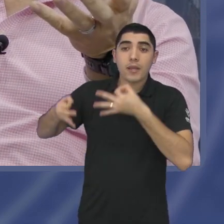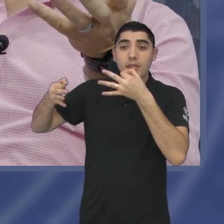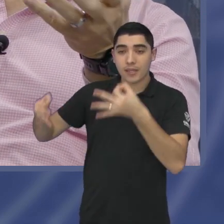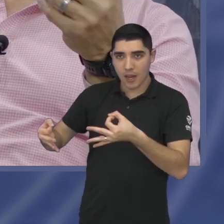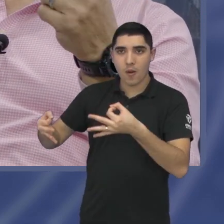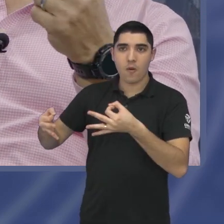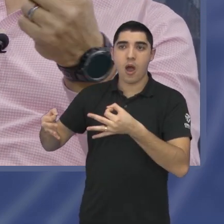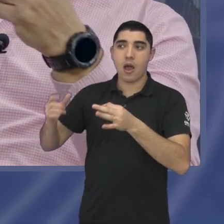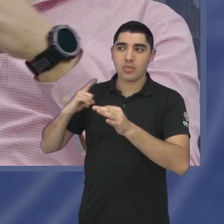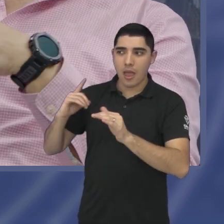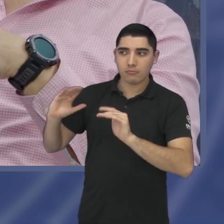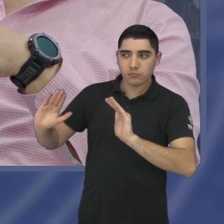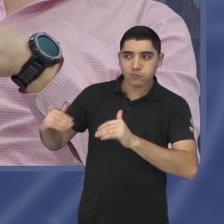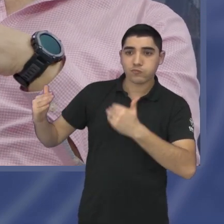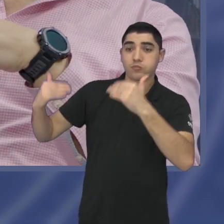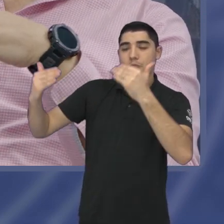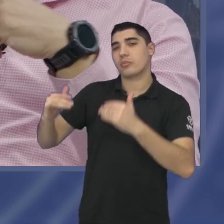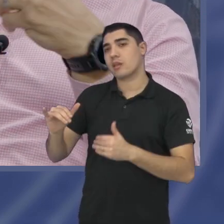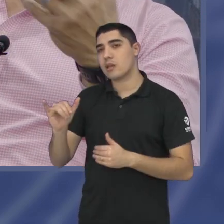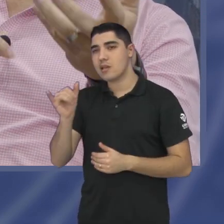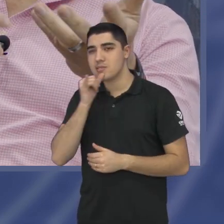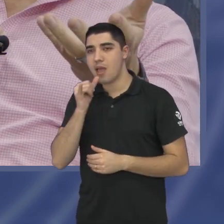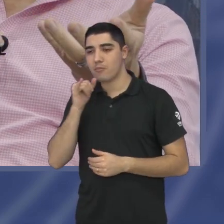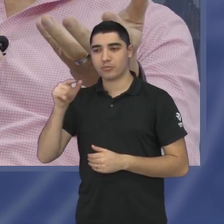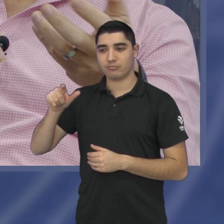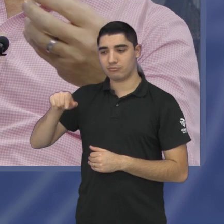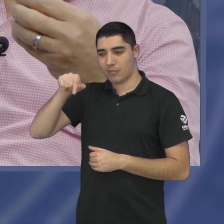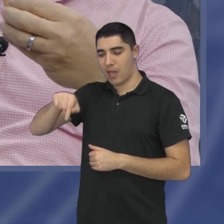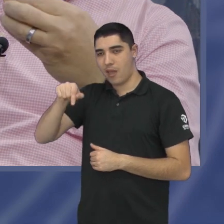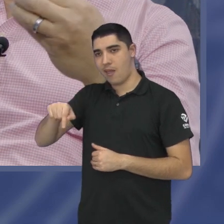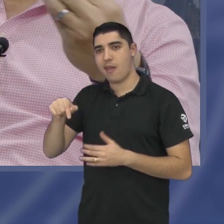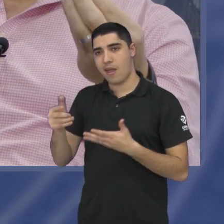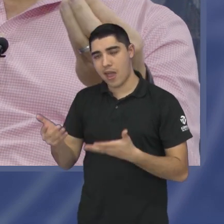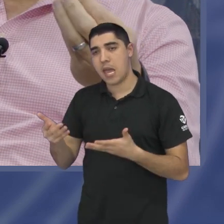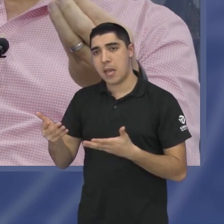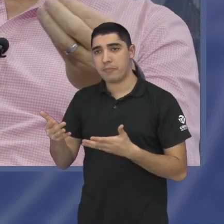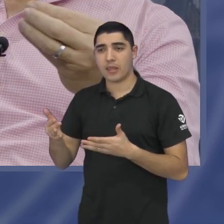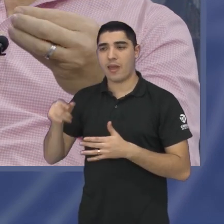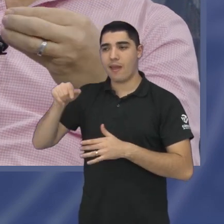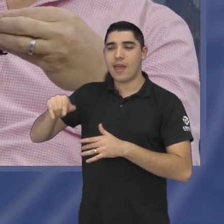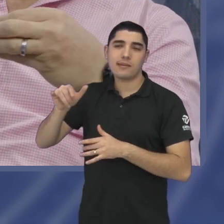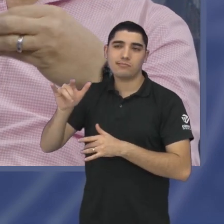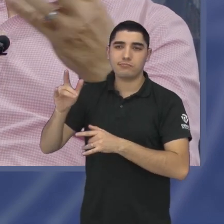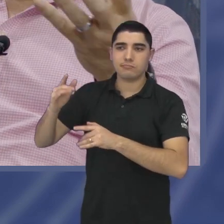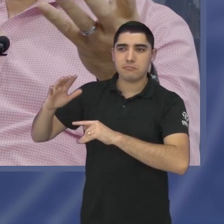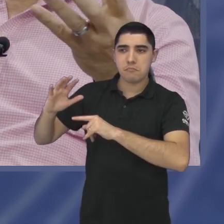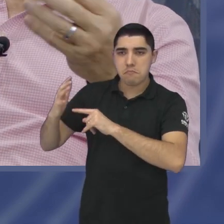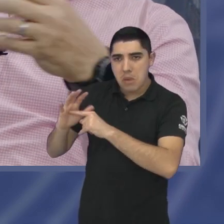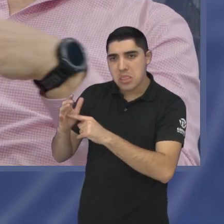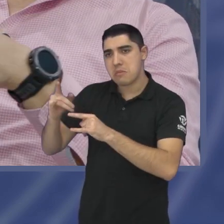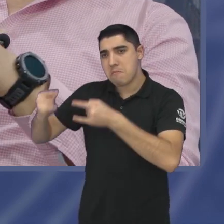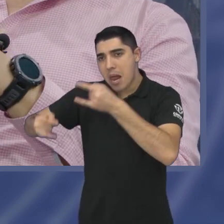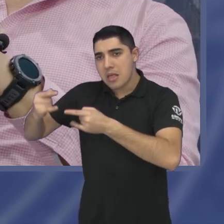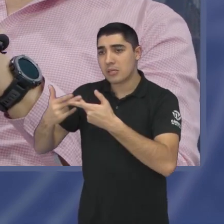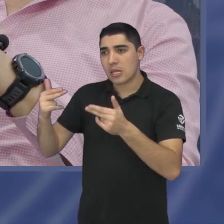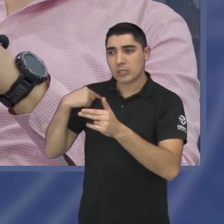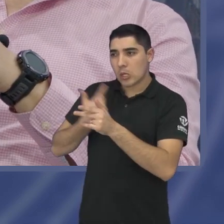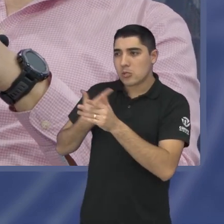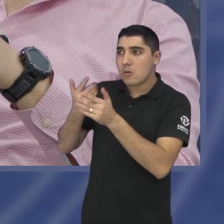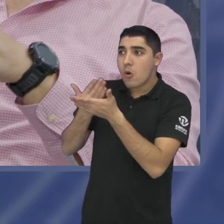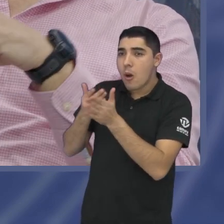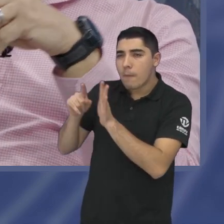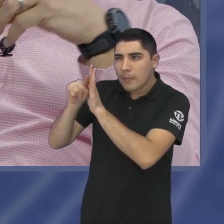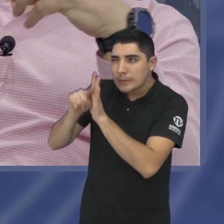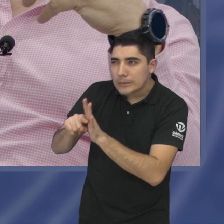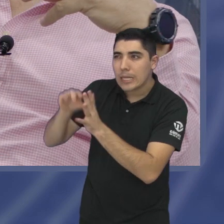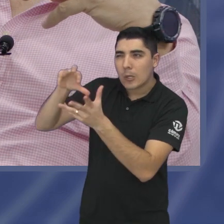de mundo aumenta. A conversa das máquinas estenderem a nossa capacidade de ver o universo está ligada a isso. A ciência